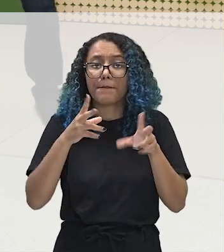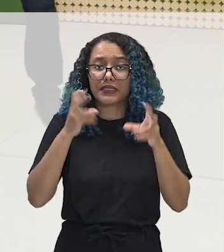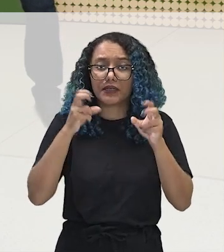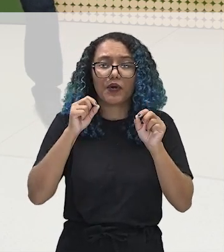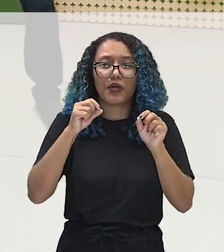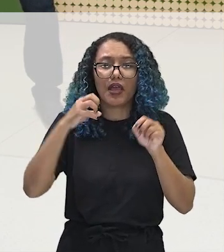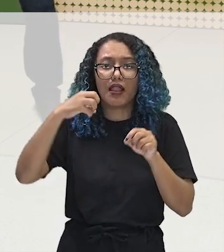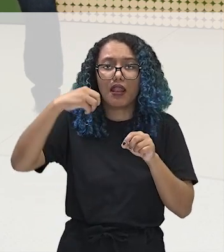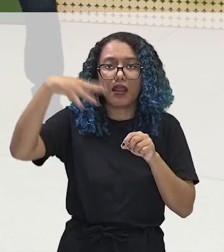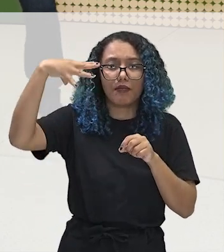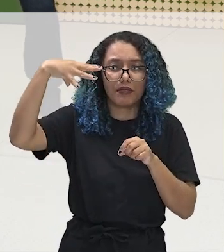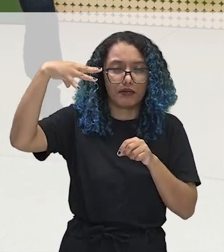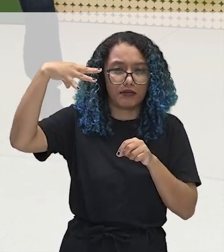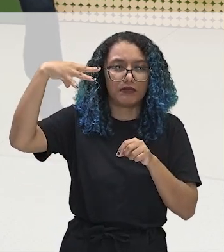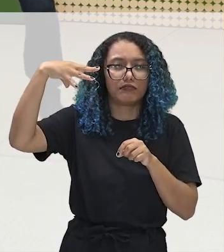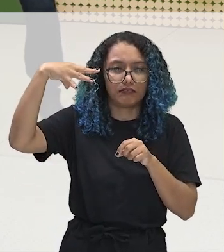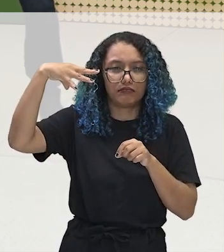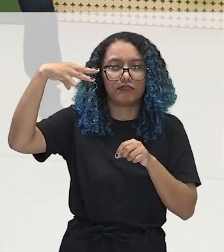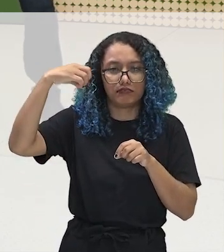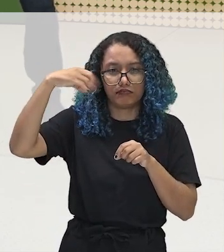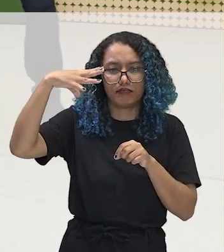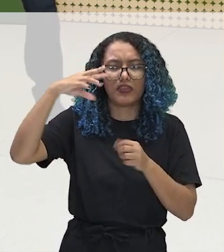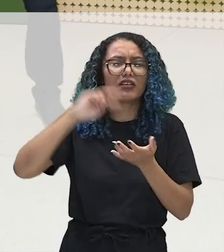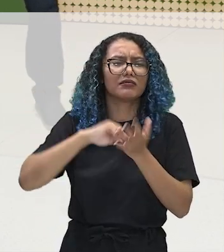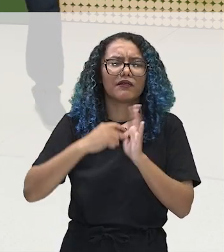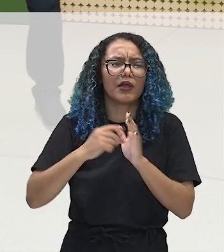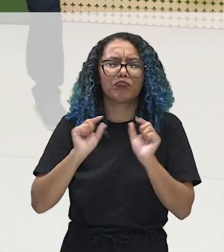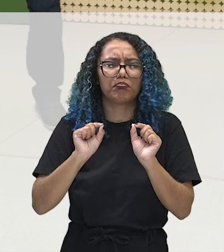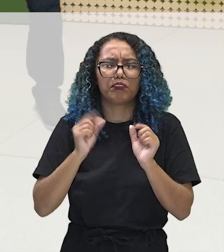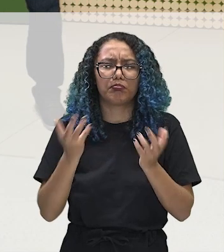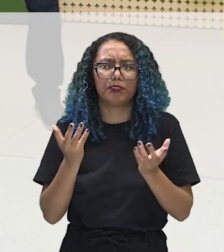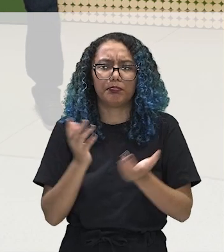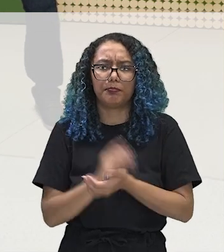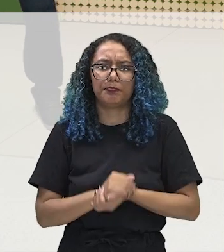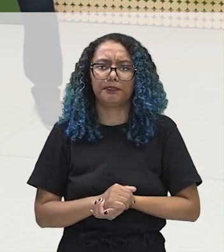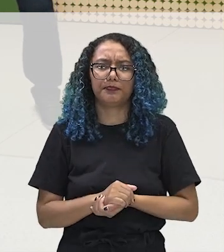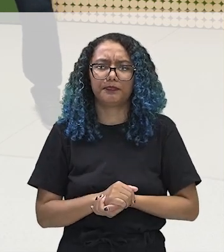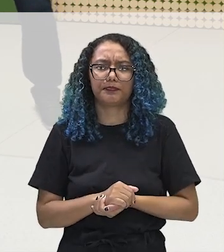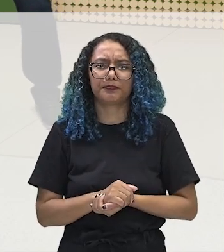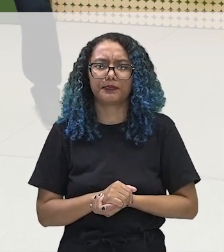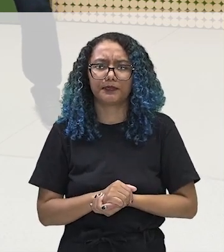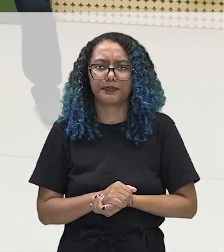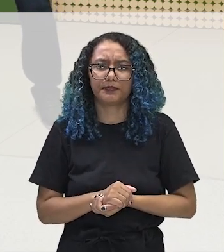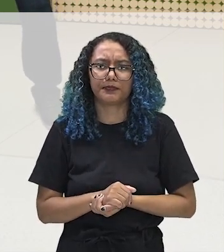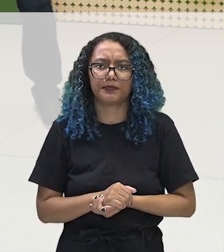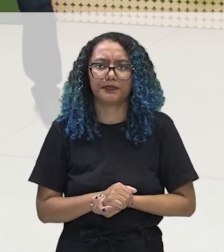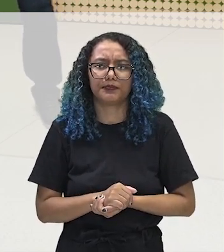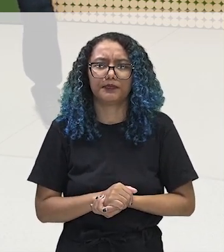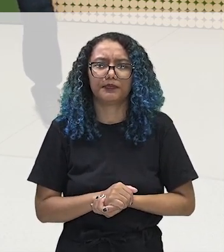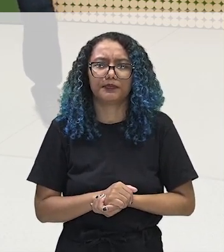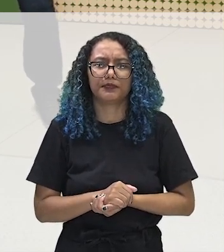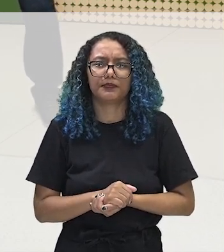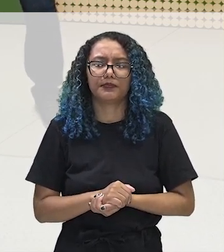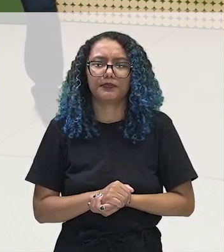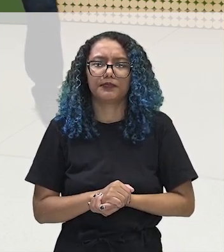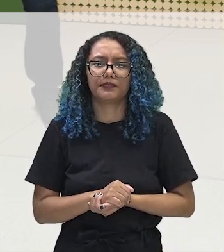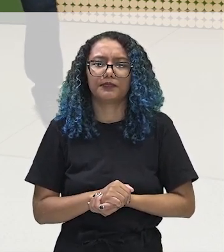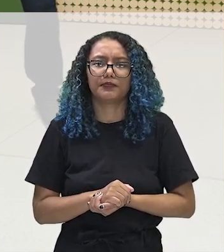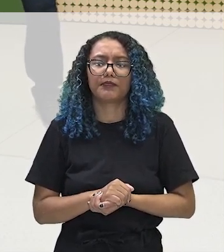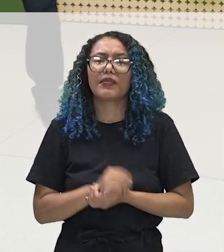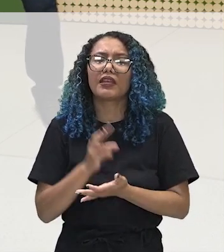acender. O que isso quer dizer, professor Kelvin? Quer dizer que todas as vezes que